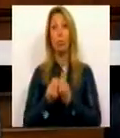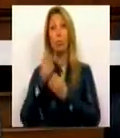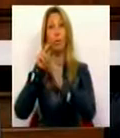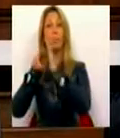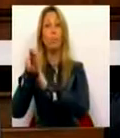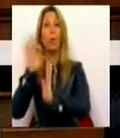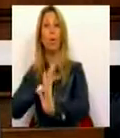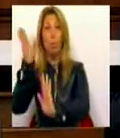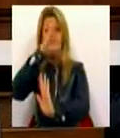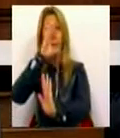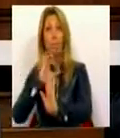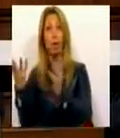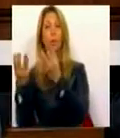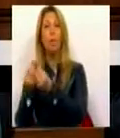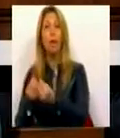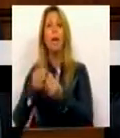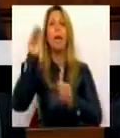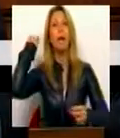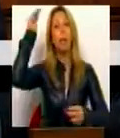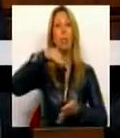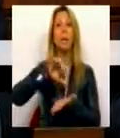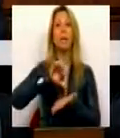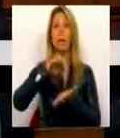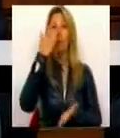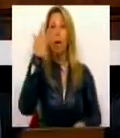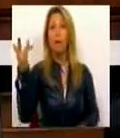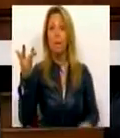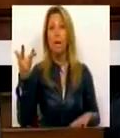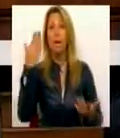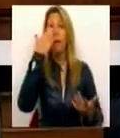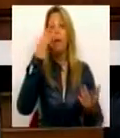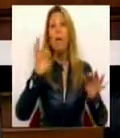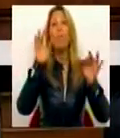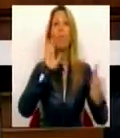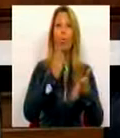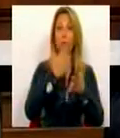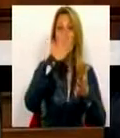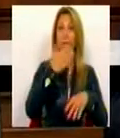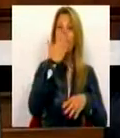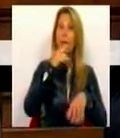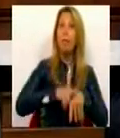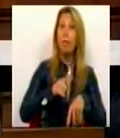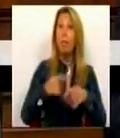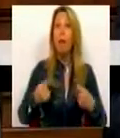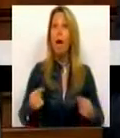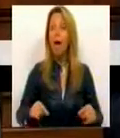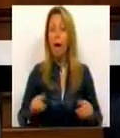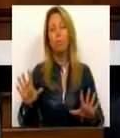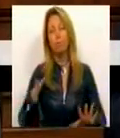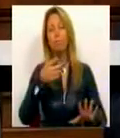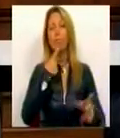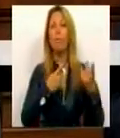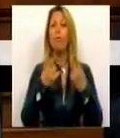Primeiro-Ministro à República Centro-Africana. Finalmente, e se houver tempo para tal, abordarei a questão hoje